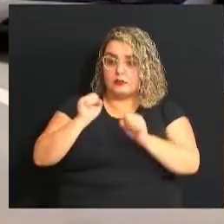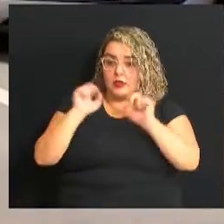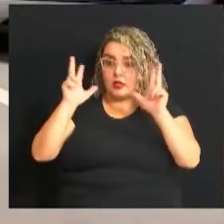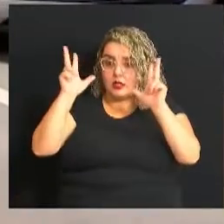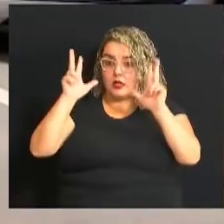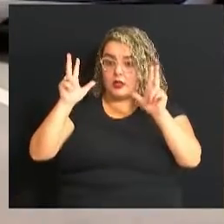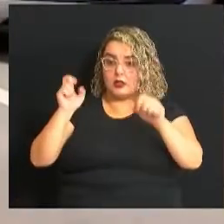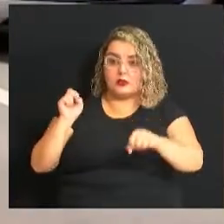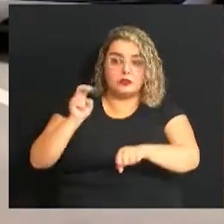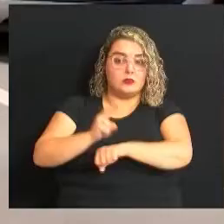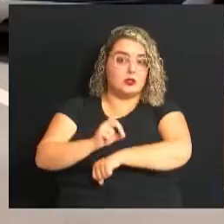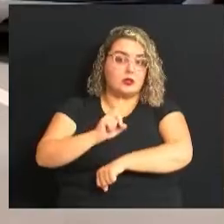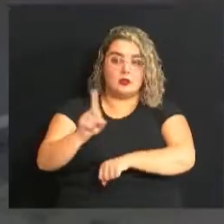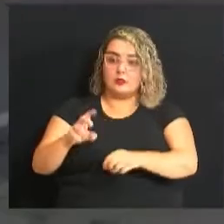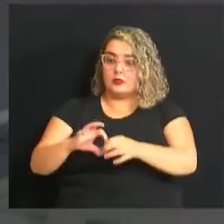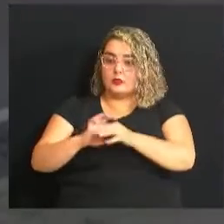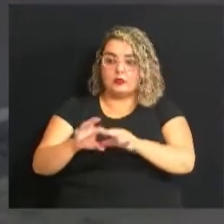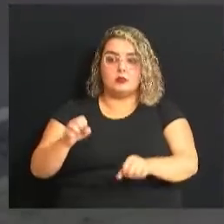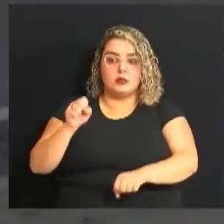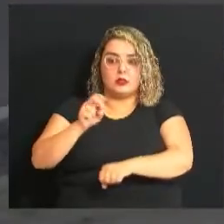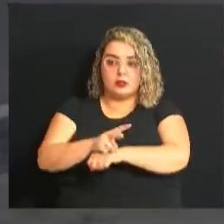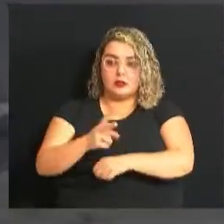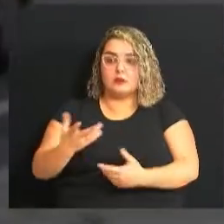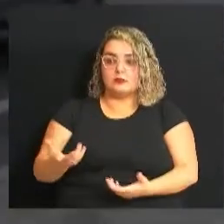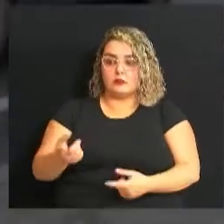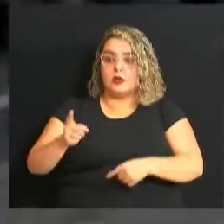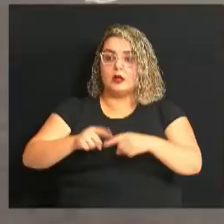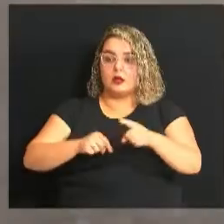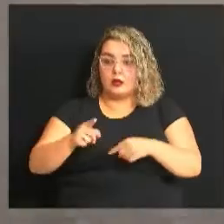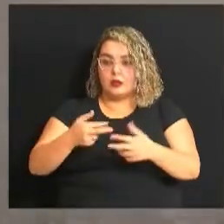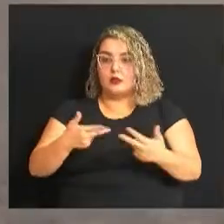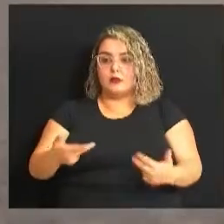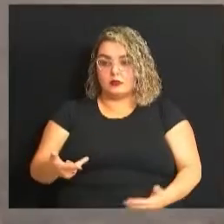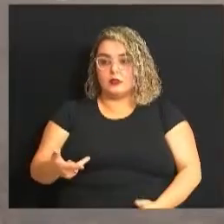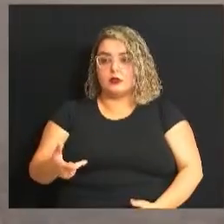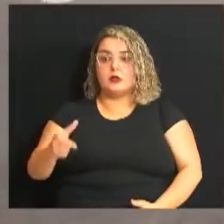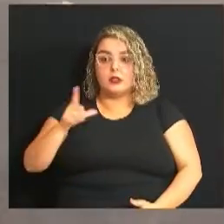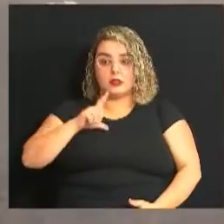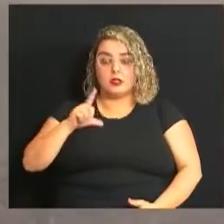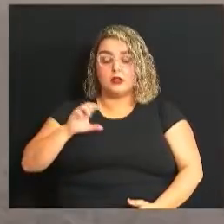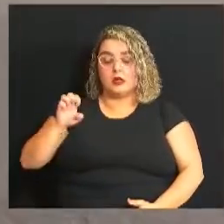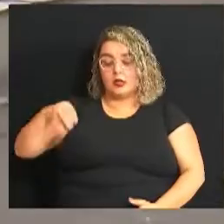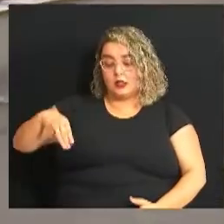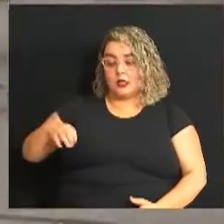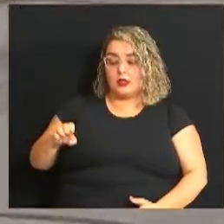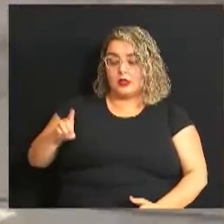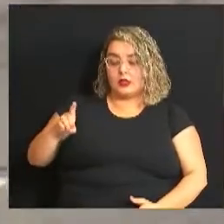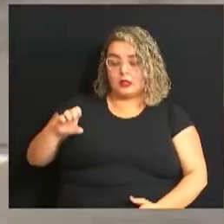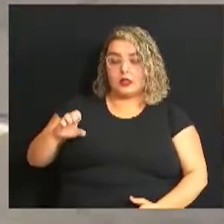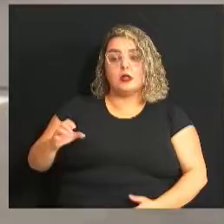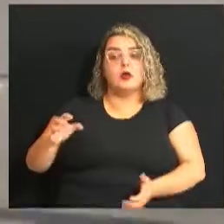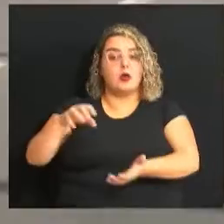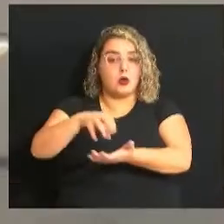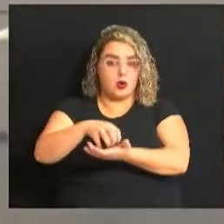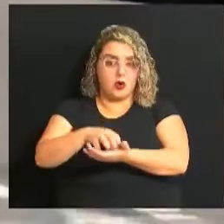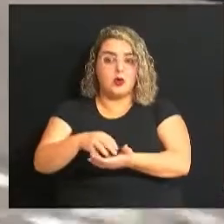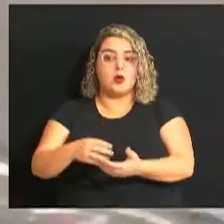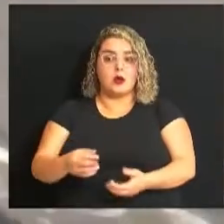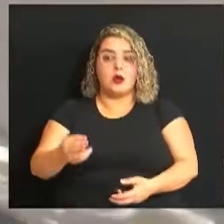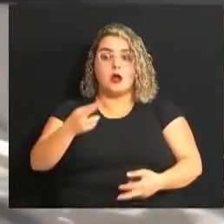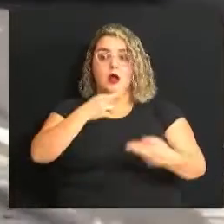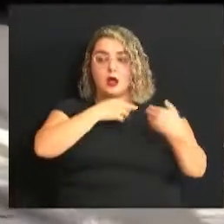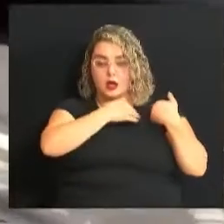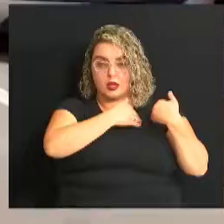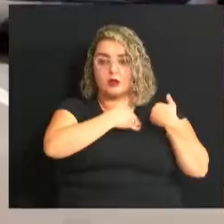não autorizado para aquela vaga. A matéria ainda prevê que a INDEC, órgão responsável pela gestão do trânsito